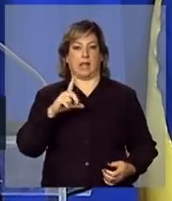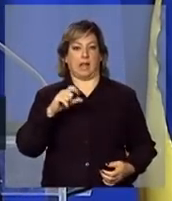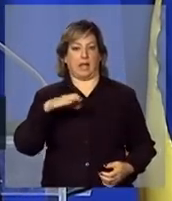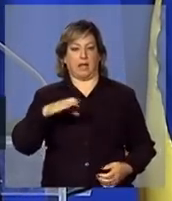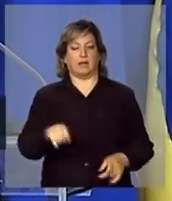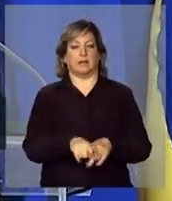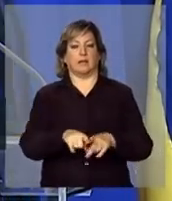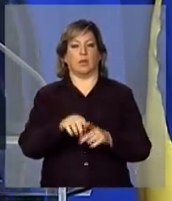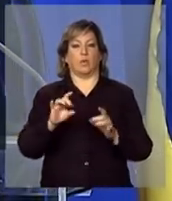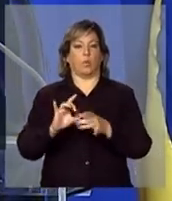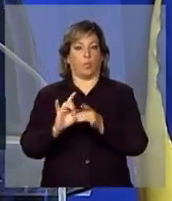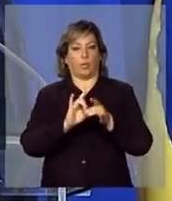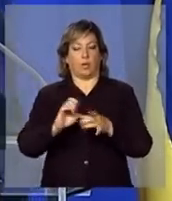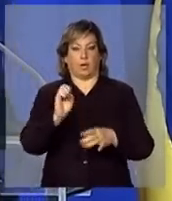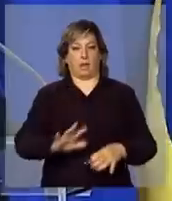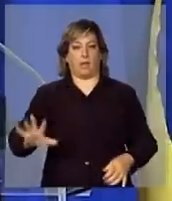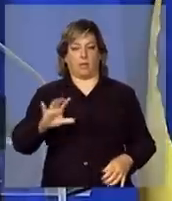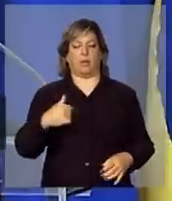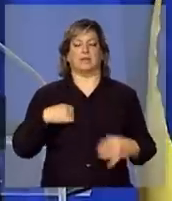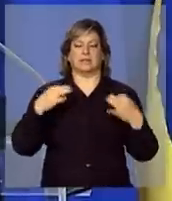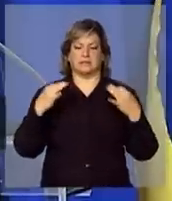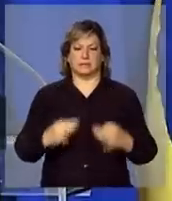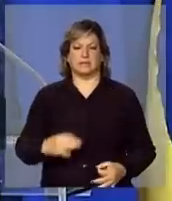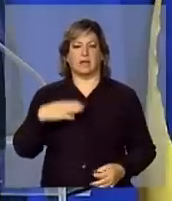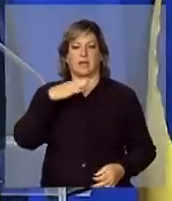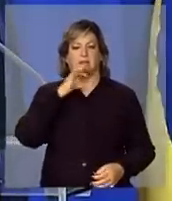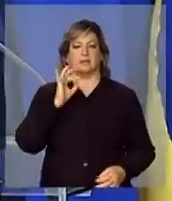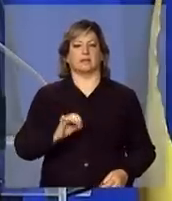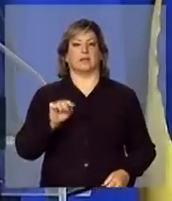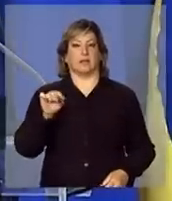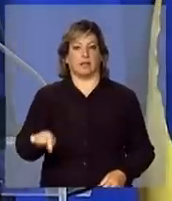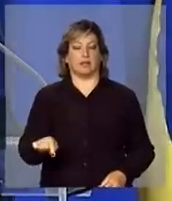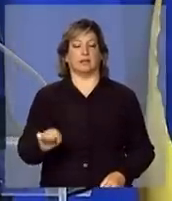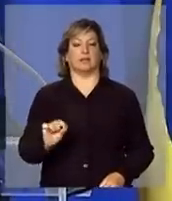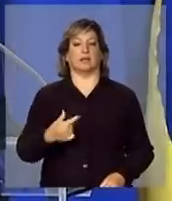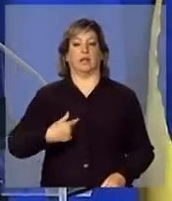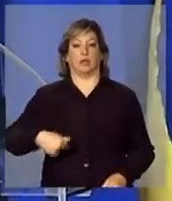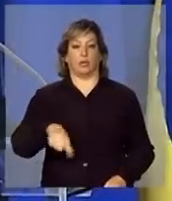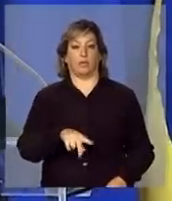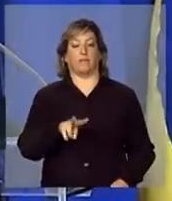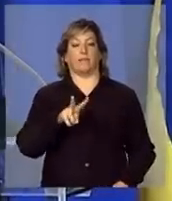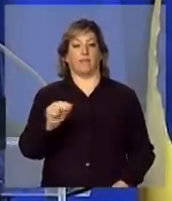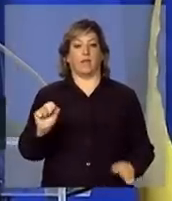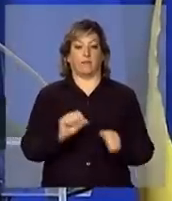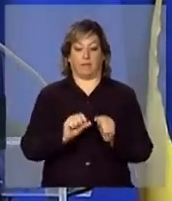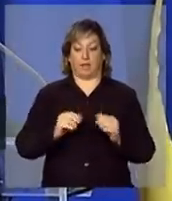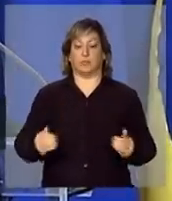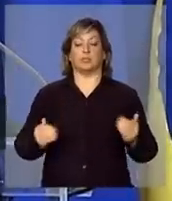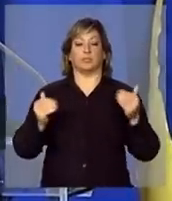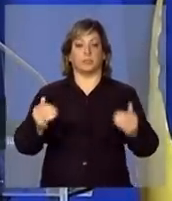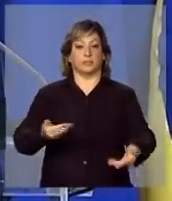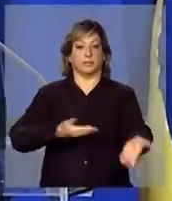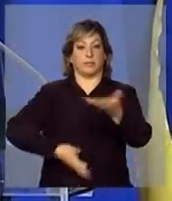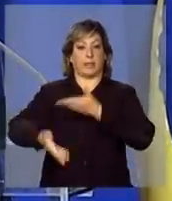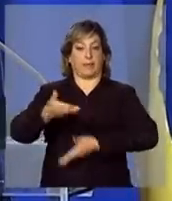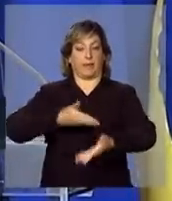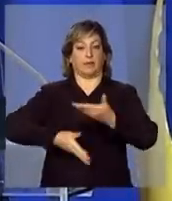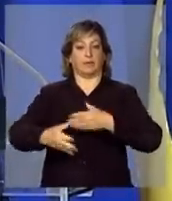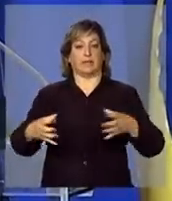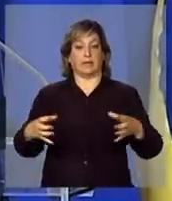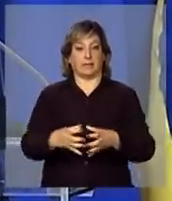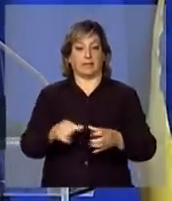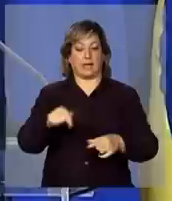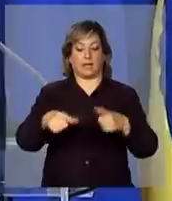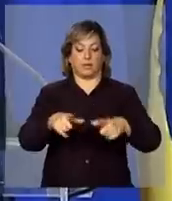estou certa que ali nós vamos fazer avançar as relações entre